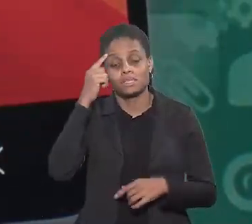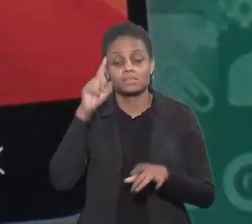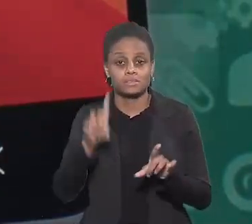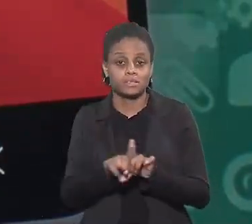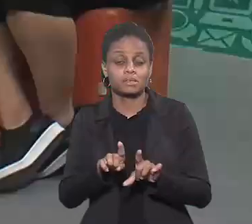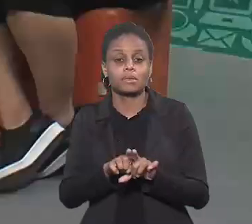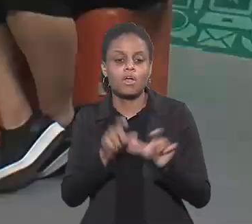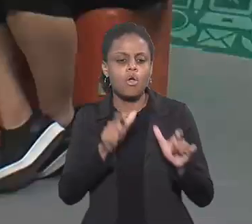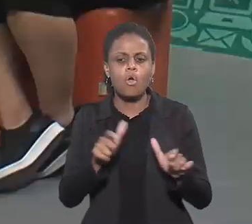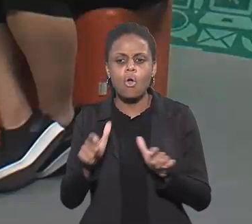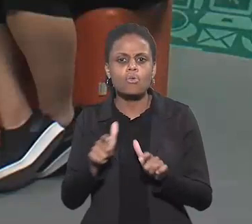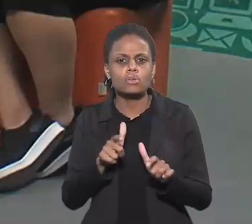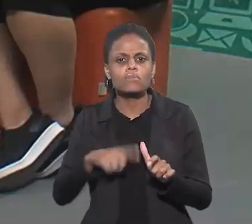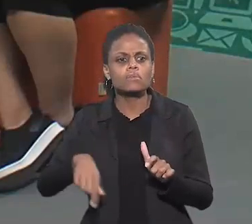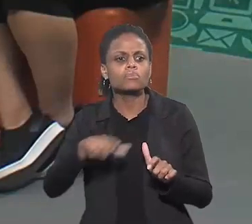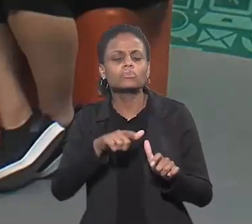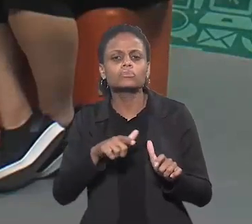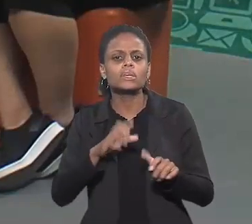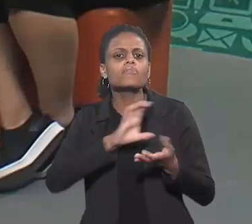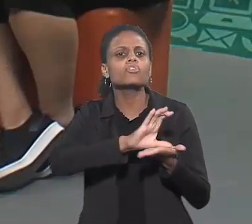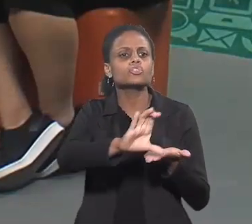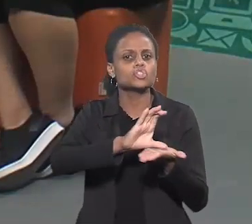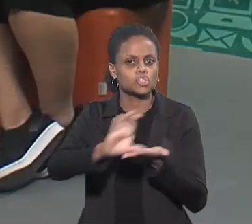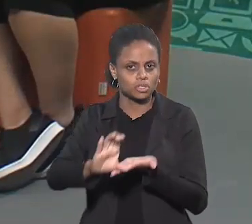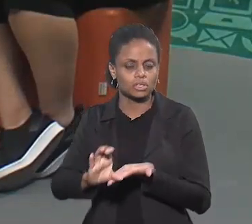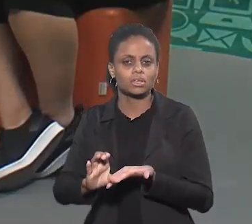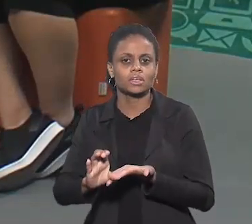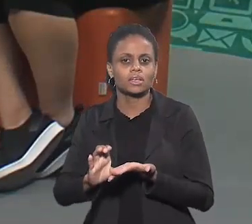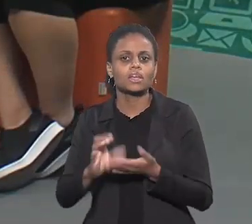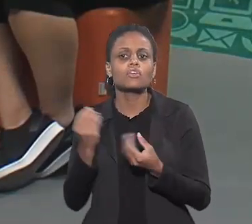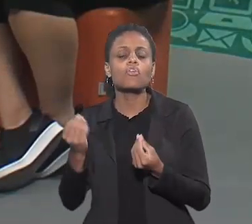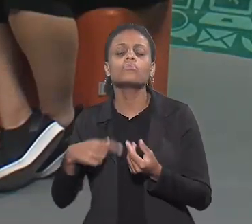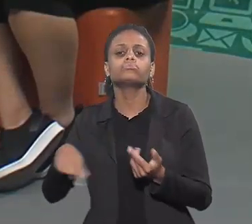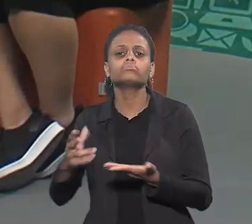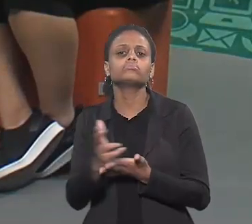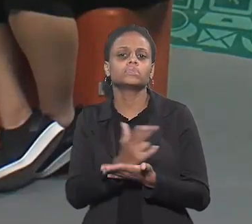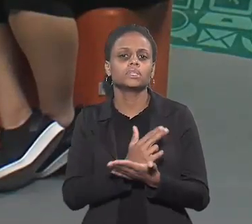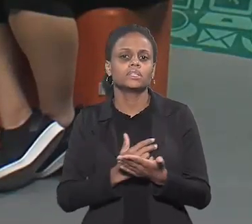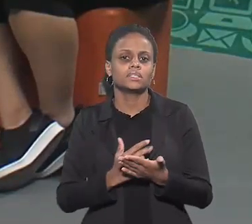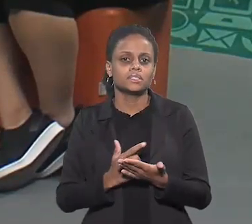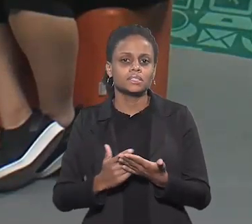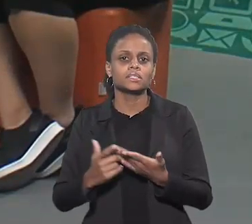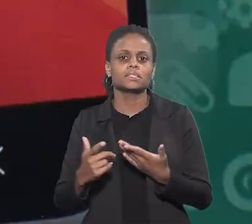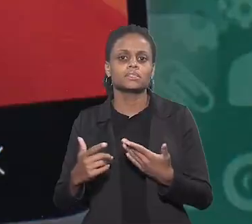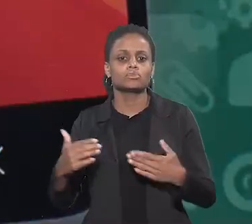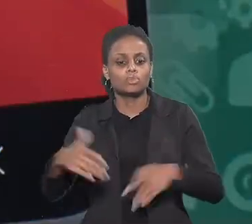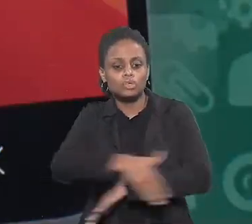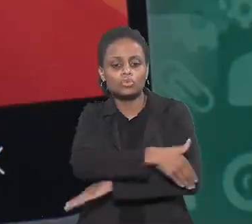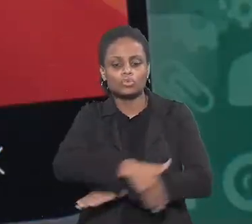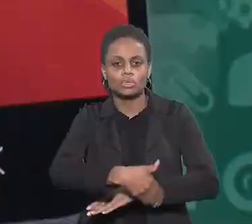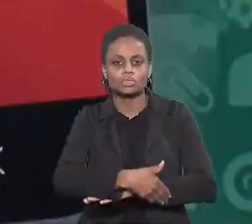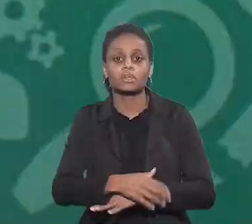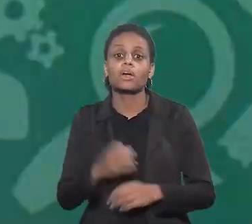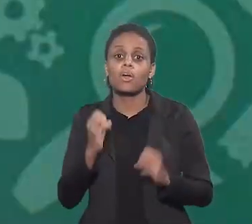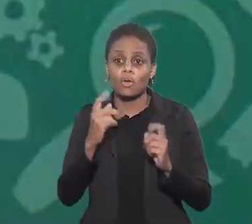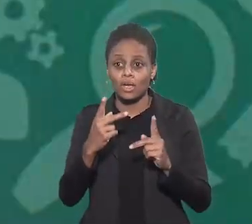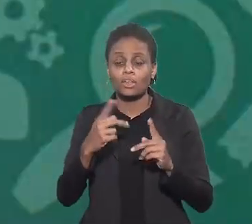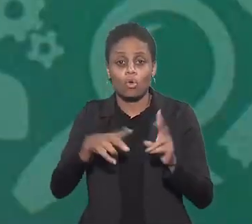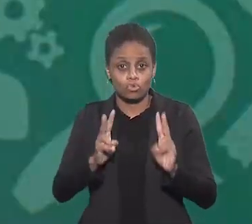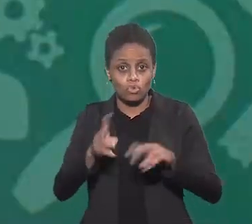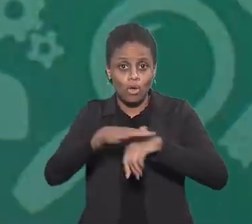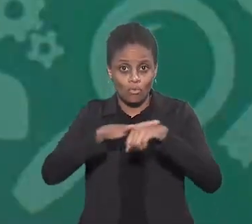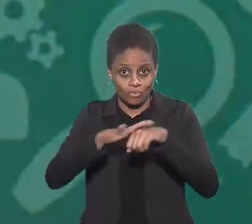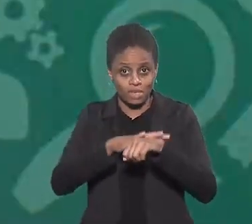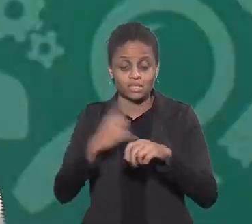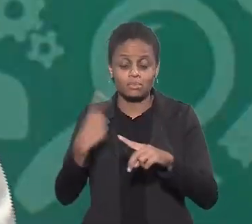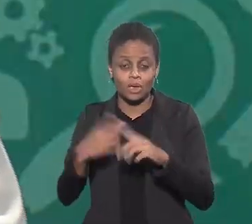pensar coisa. também aonde que nós vamos colocar o nosso investimento e como a gente está desenhando as nossas ruas. Tá certo, a gente vai